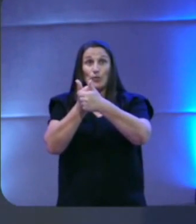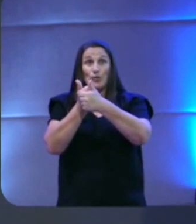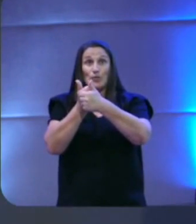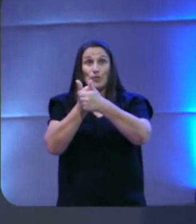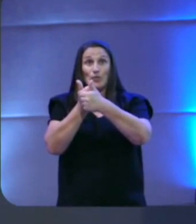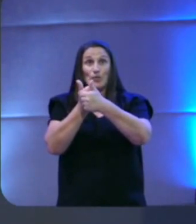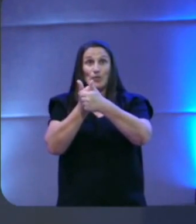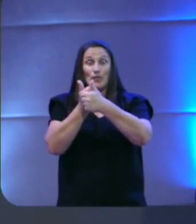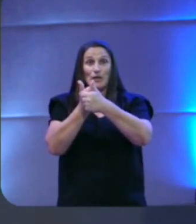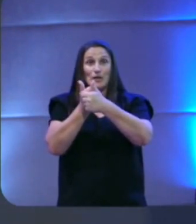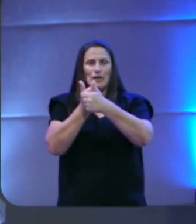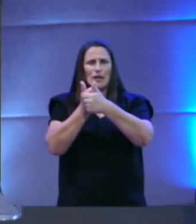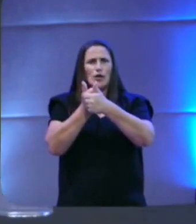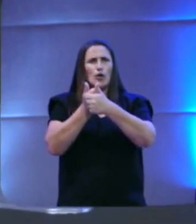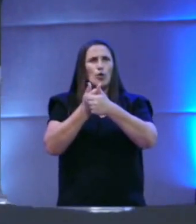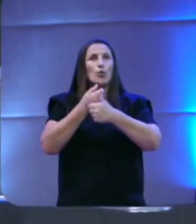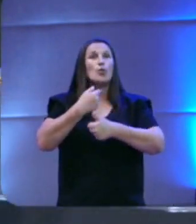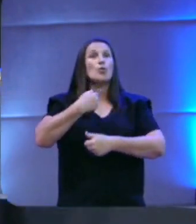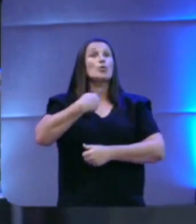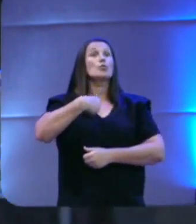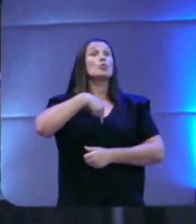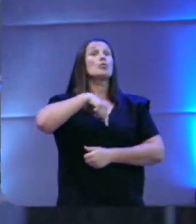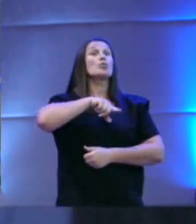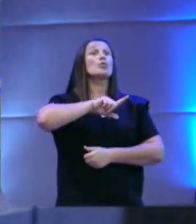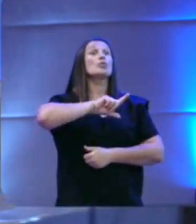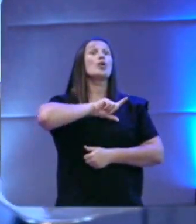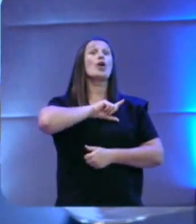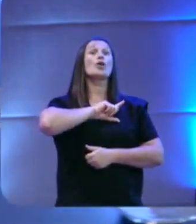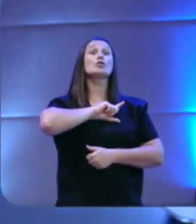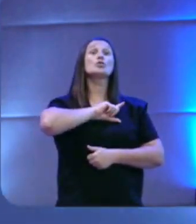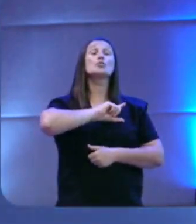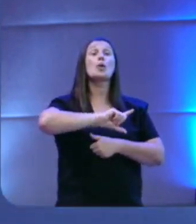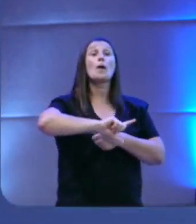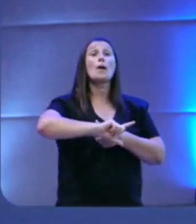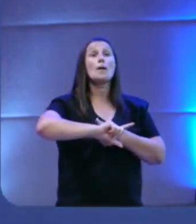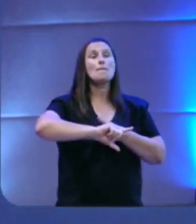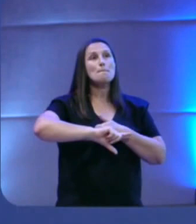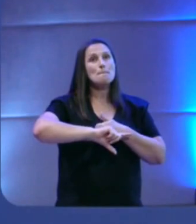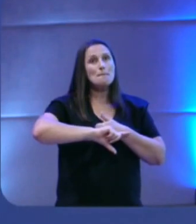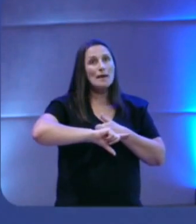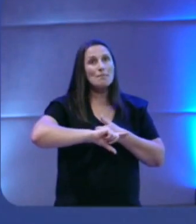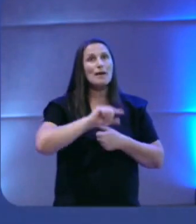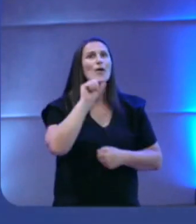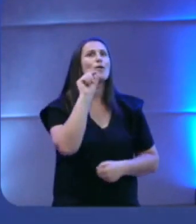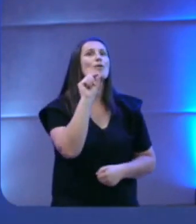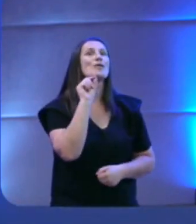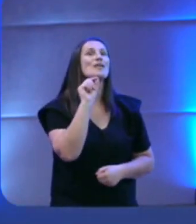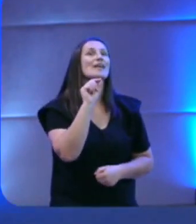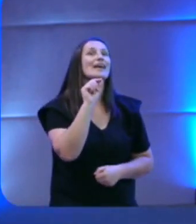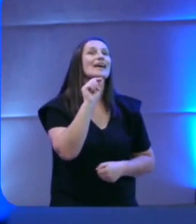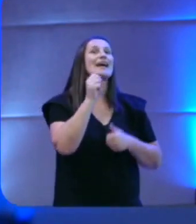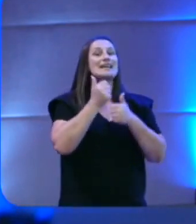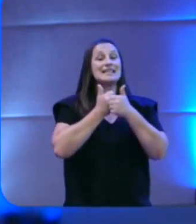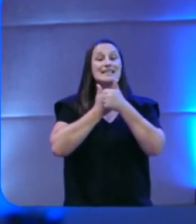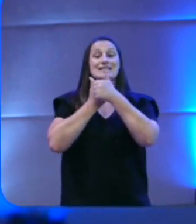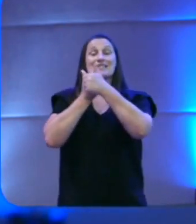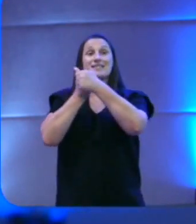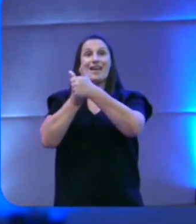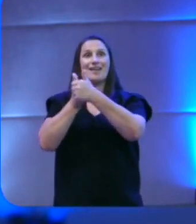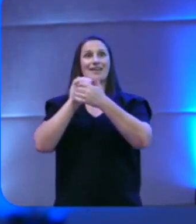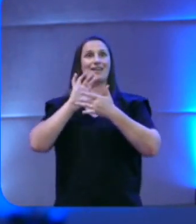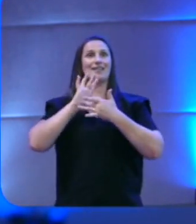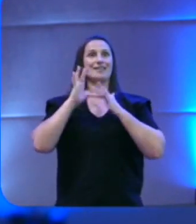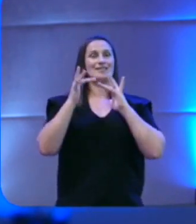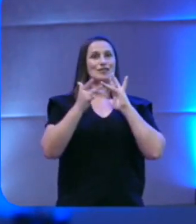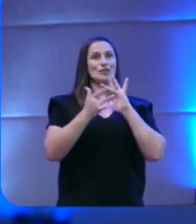nossa iniciativa, a nossa tarefa é uma só nesse texto. A sua iniciativa deve ser seguir a Jesus. Isso é o que Jesus está